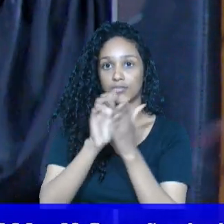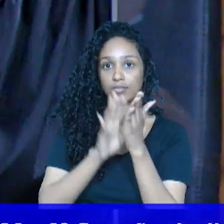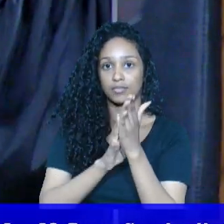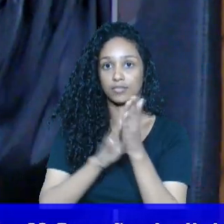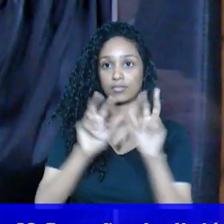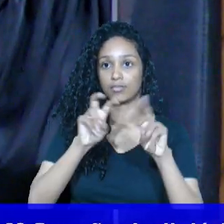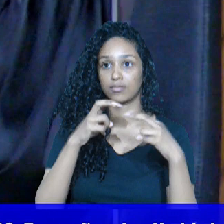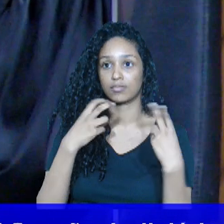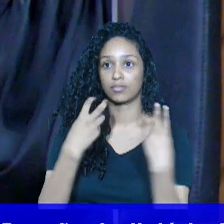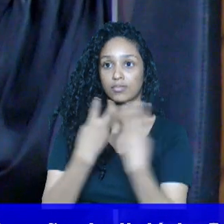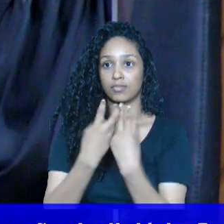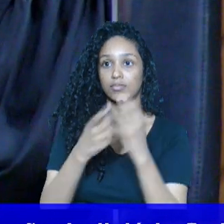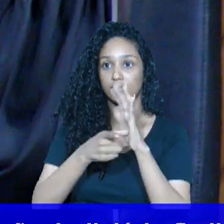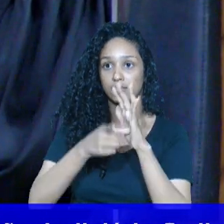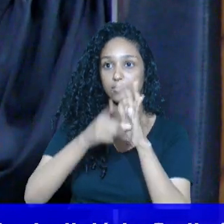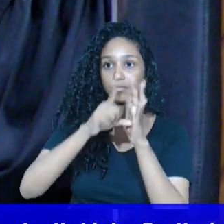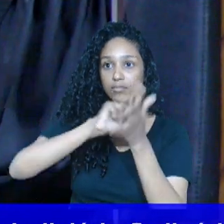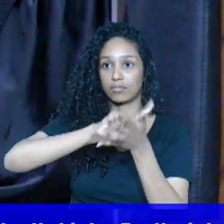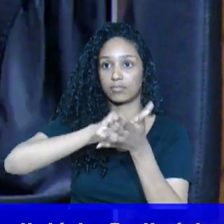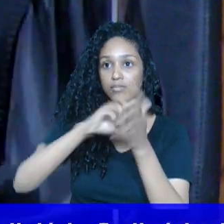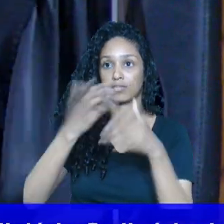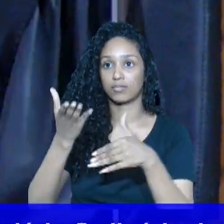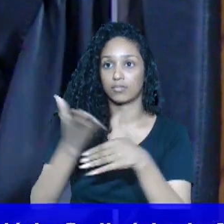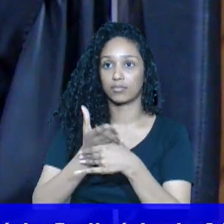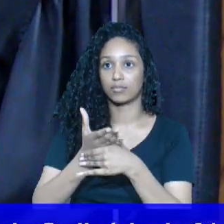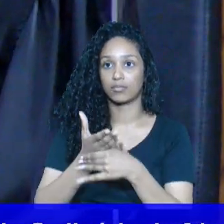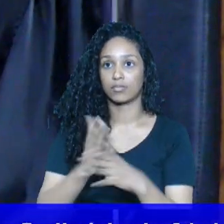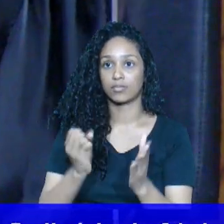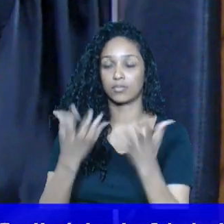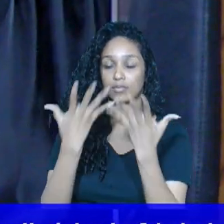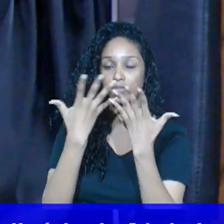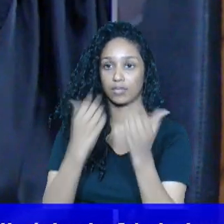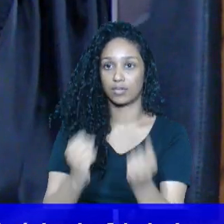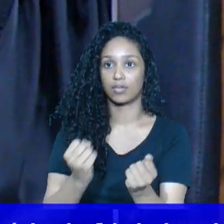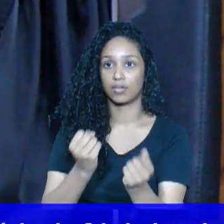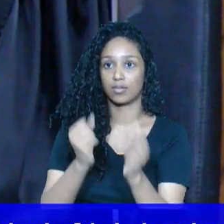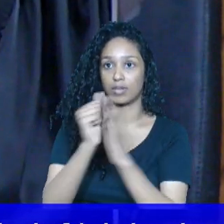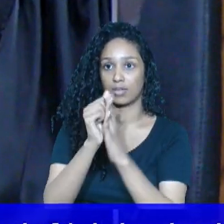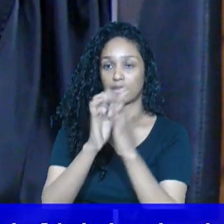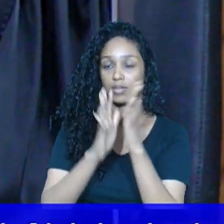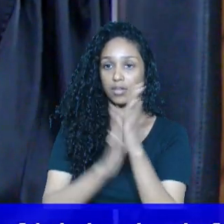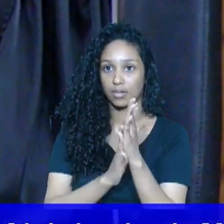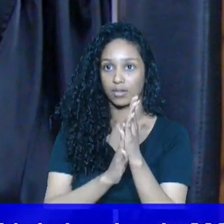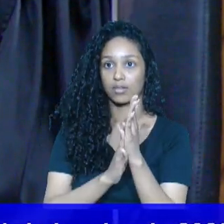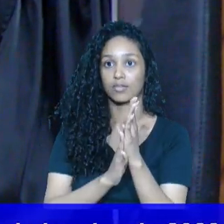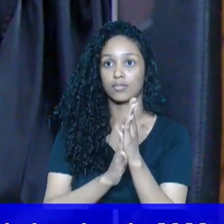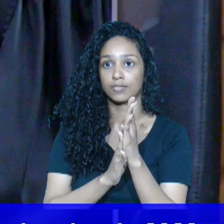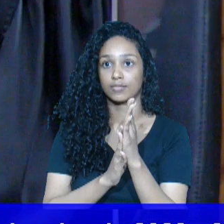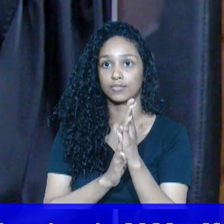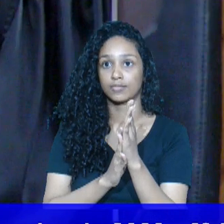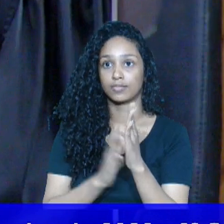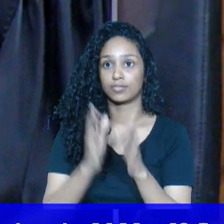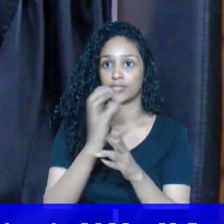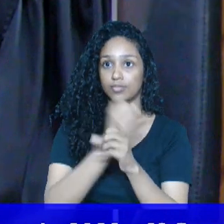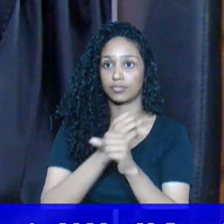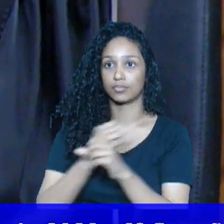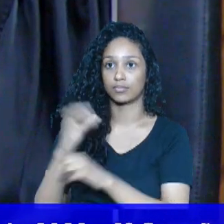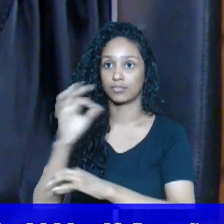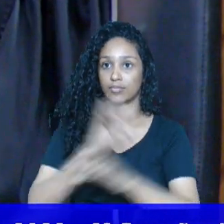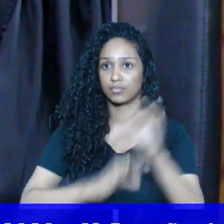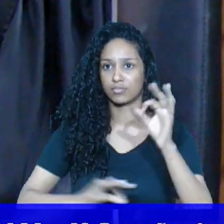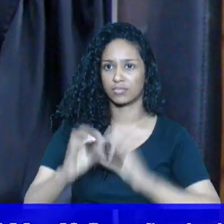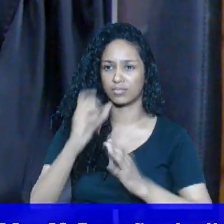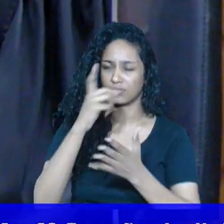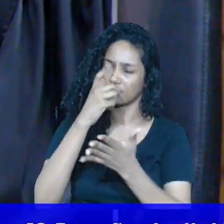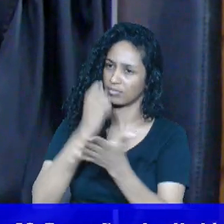judiciária ordinária anterior. Havendo silêncio, declaro aprovada a referida ata. Requerimento de regularização de omissão de prestação